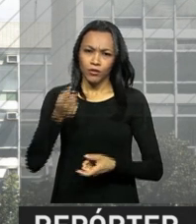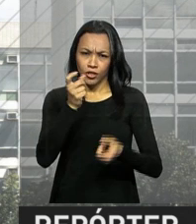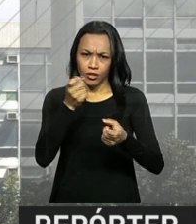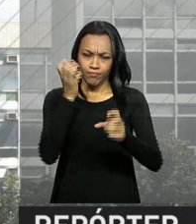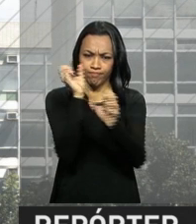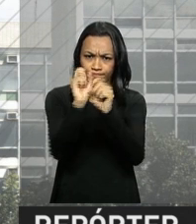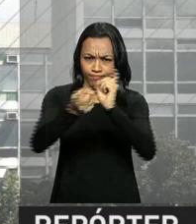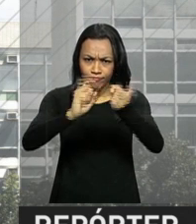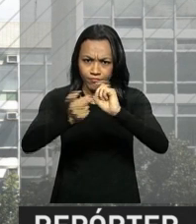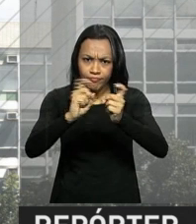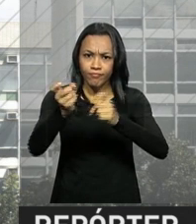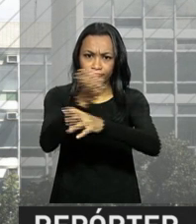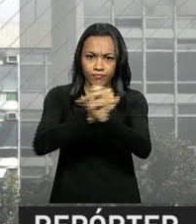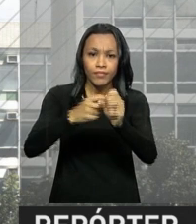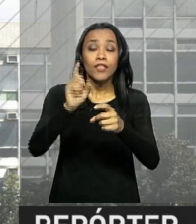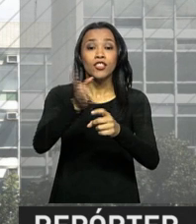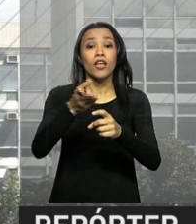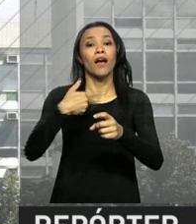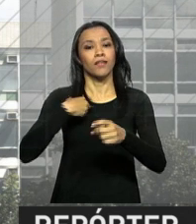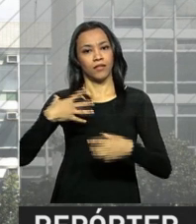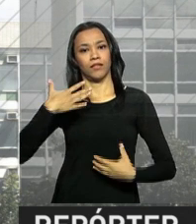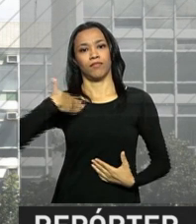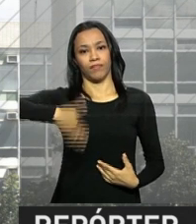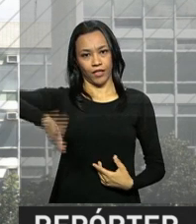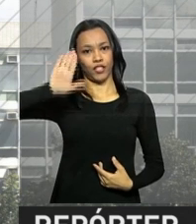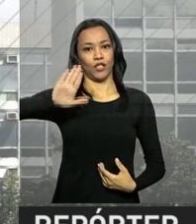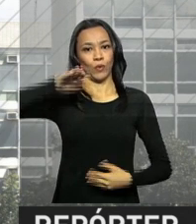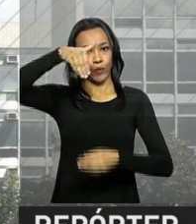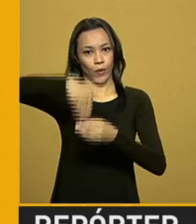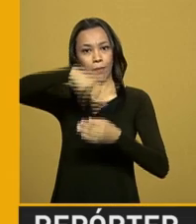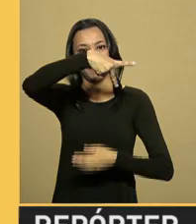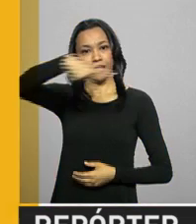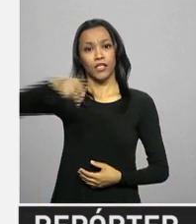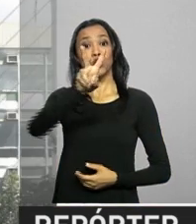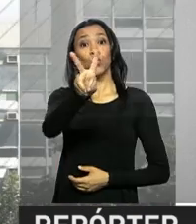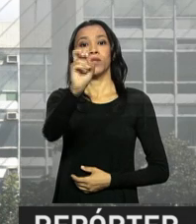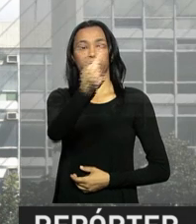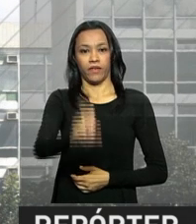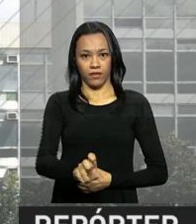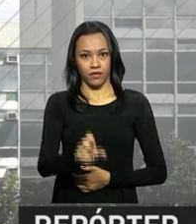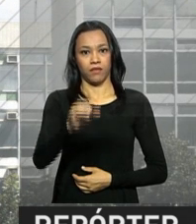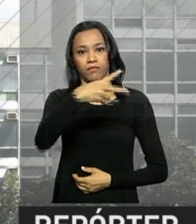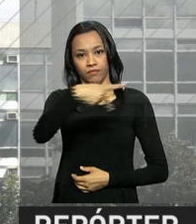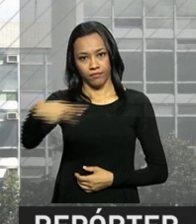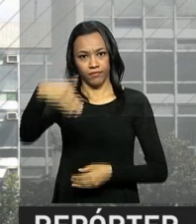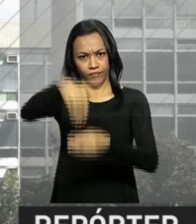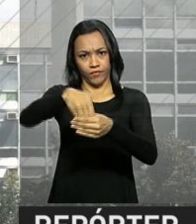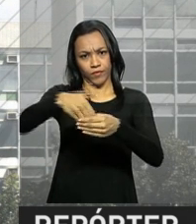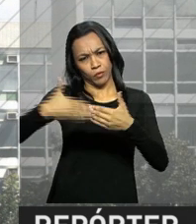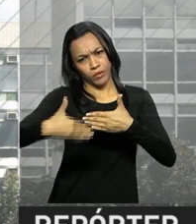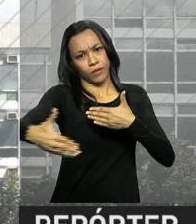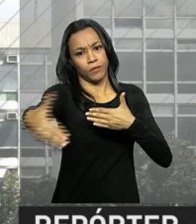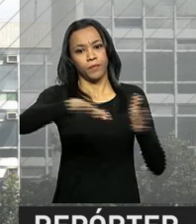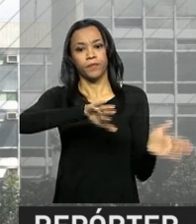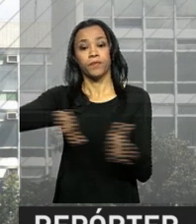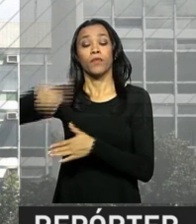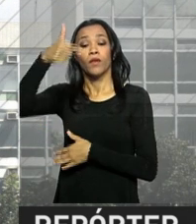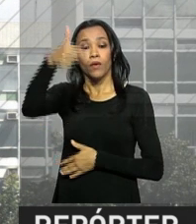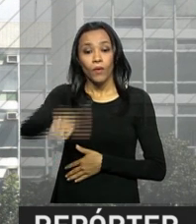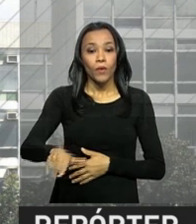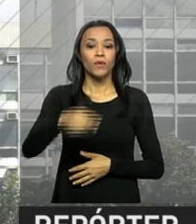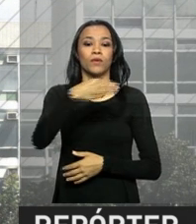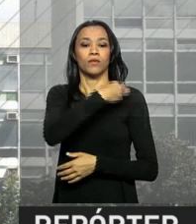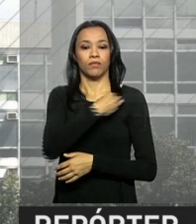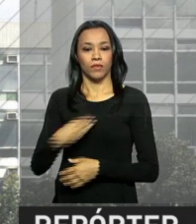Cardoso e já se candidatou à presidência da República por duas vezes. O Ministério dos Transportes tem à frente Maurício